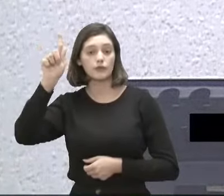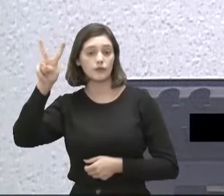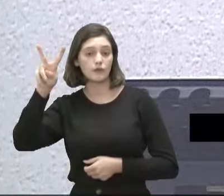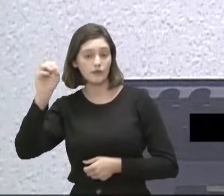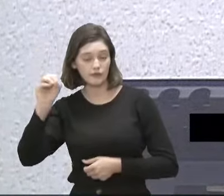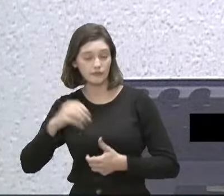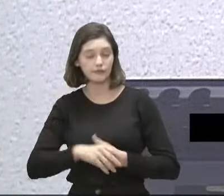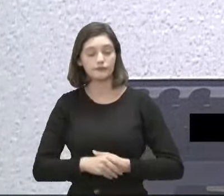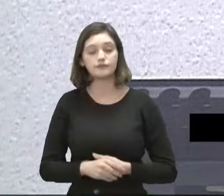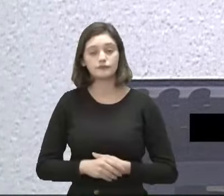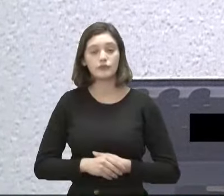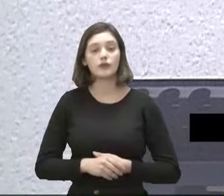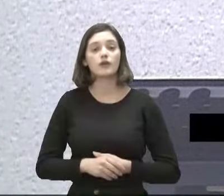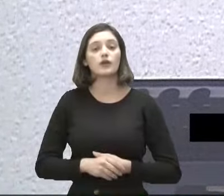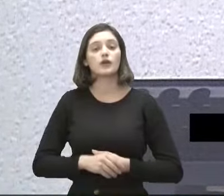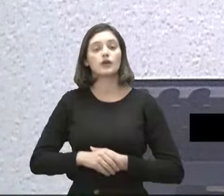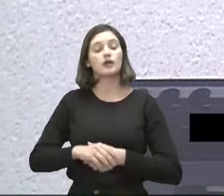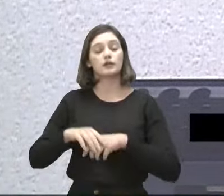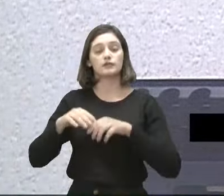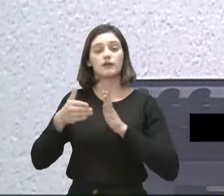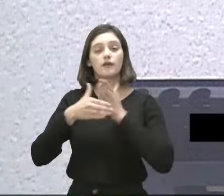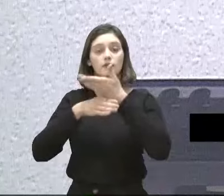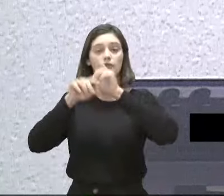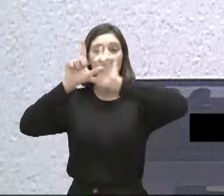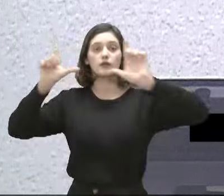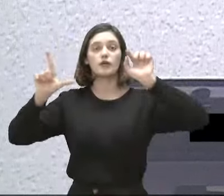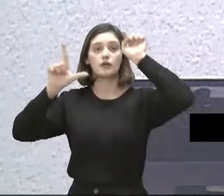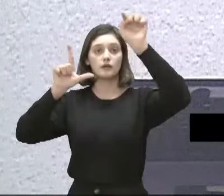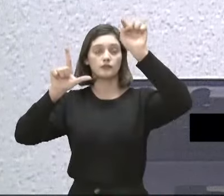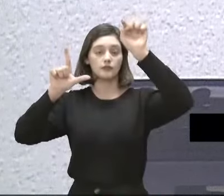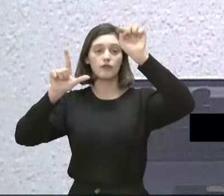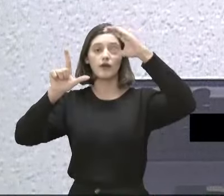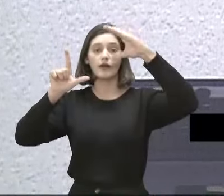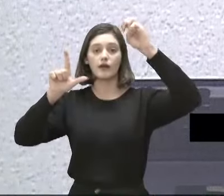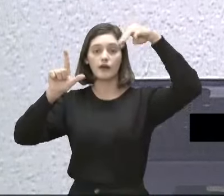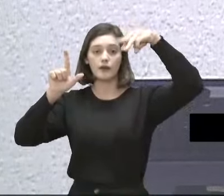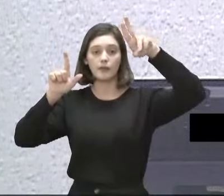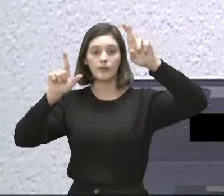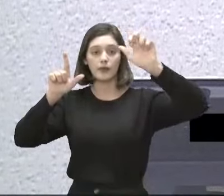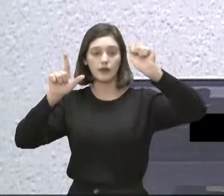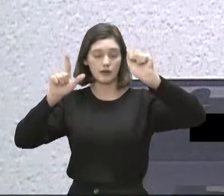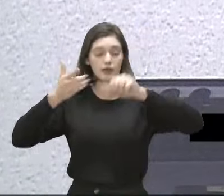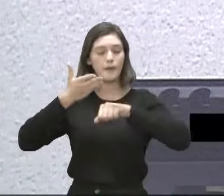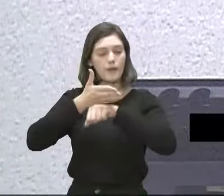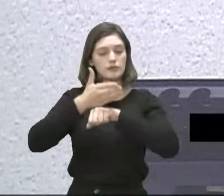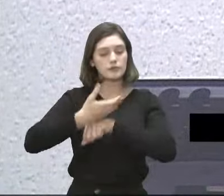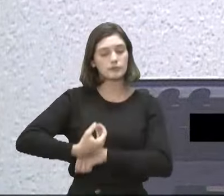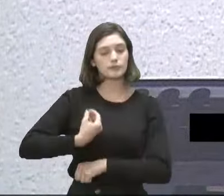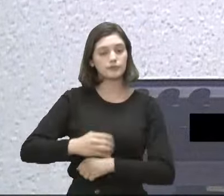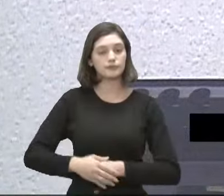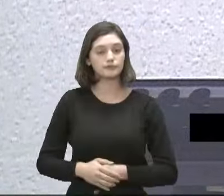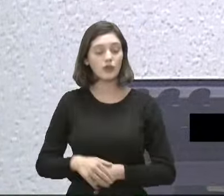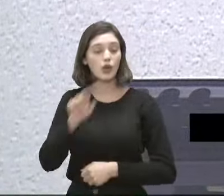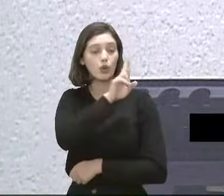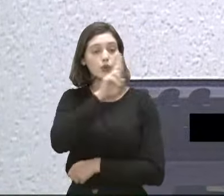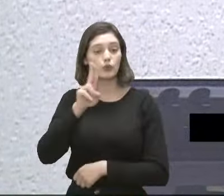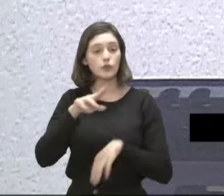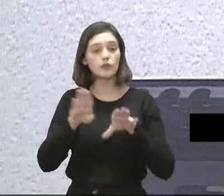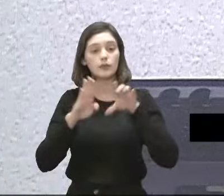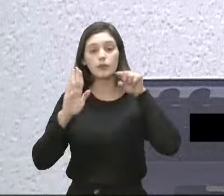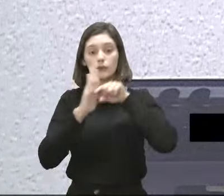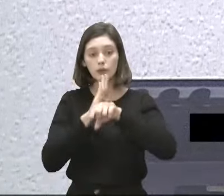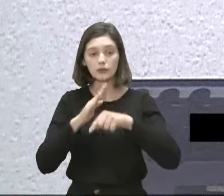www.câmaratalbaté.sp.gov.br, ir até o menu TV Câmara e clicar em Participe ao Vivo. Você pode também enviar seu nome e